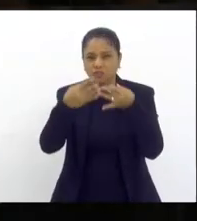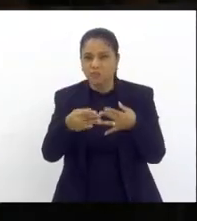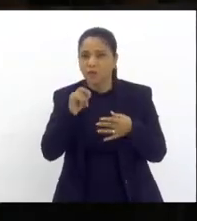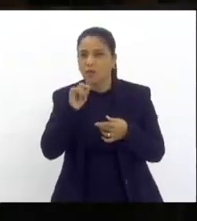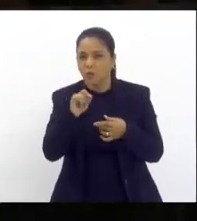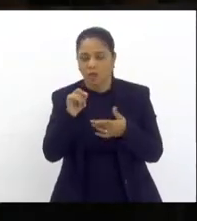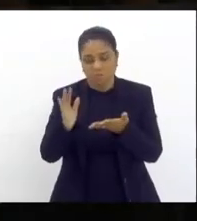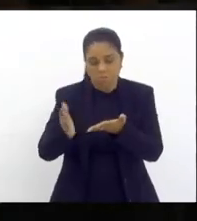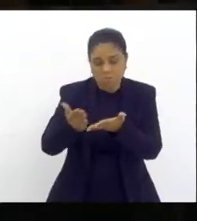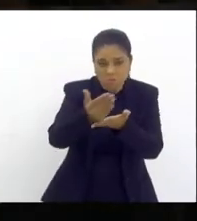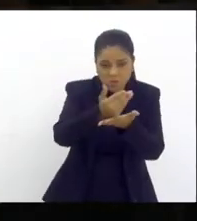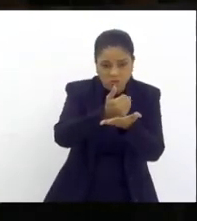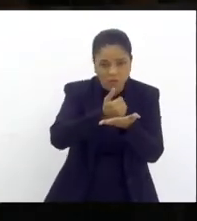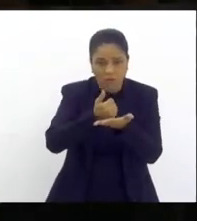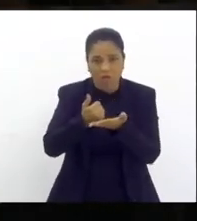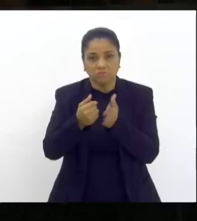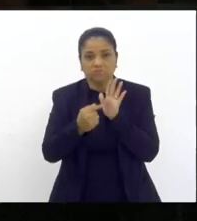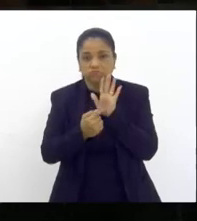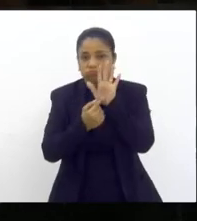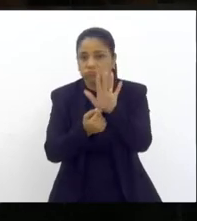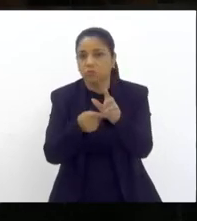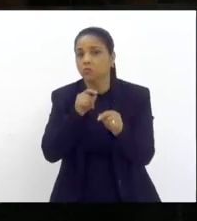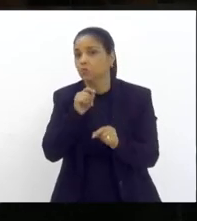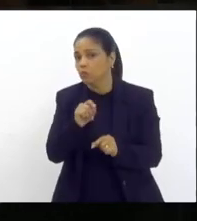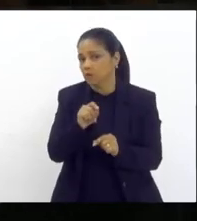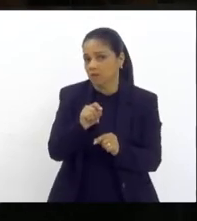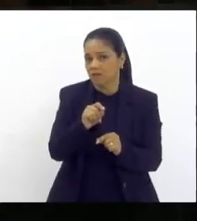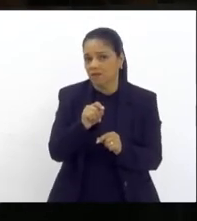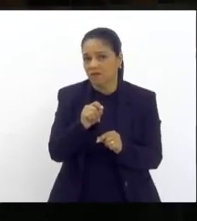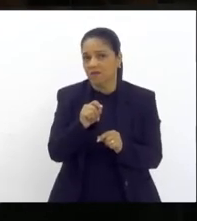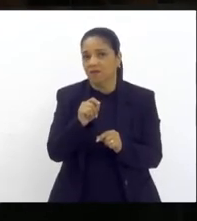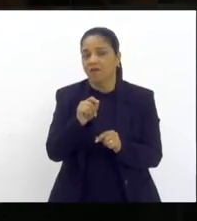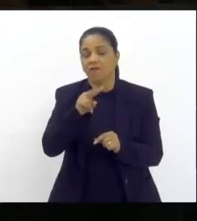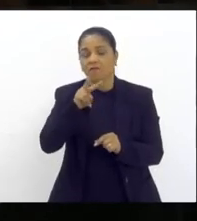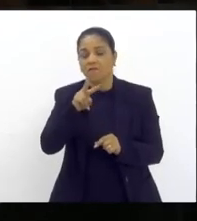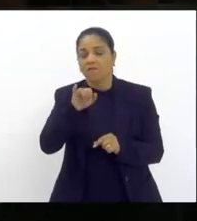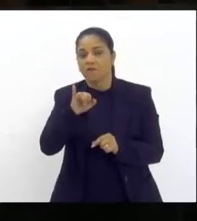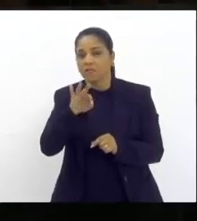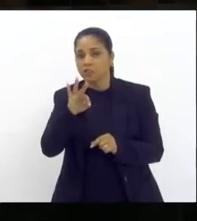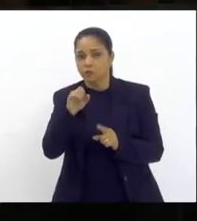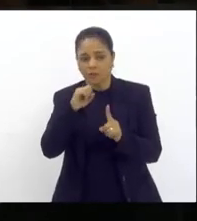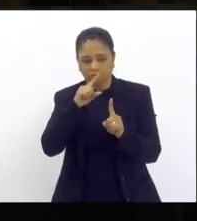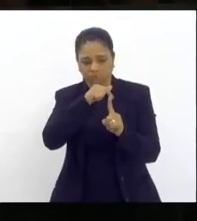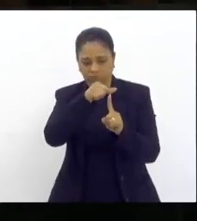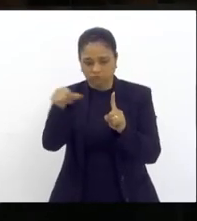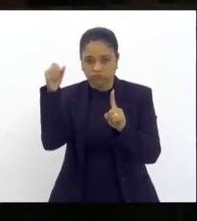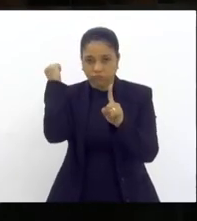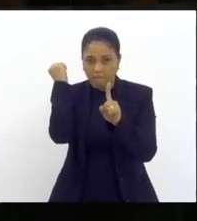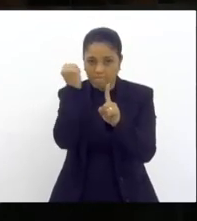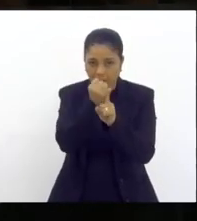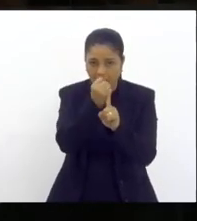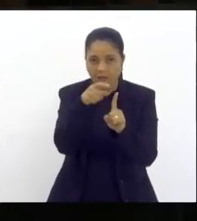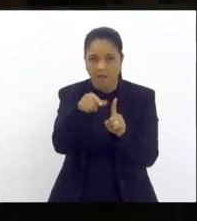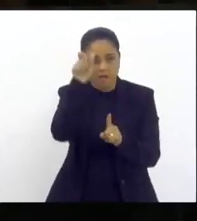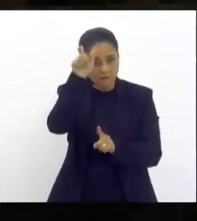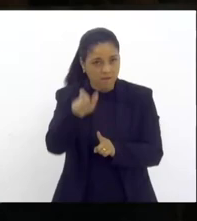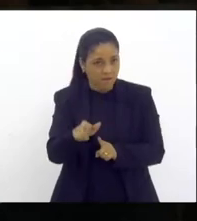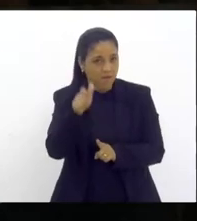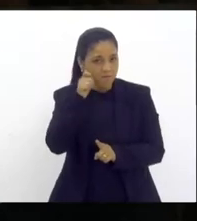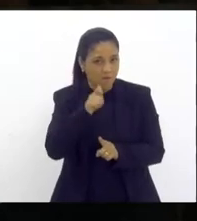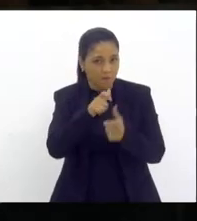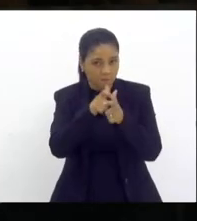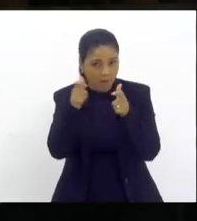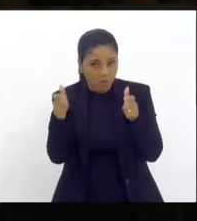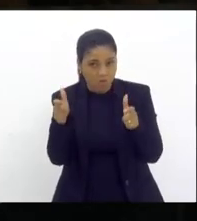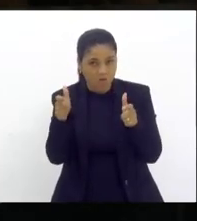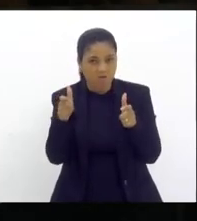chamou muita atenção é que as vítimas de feminicídio, na sua maioria,